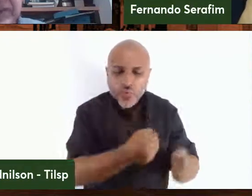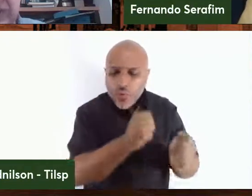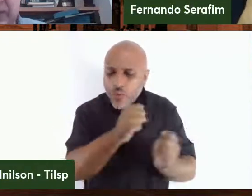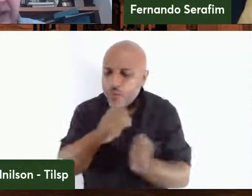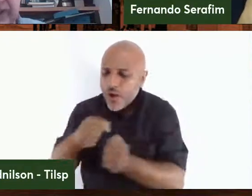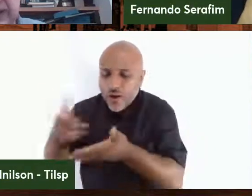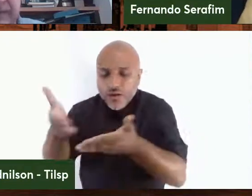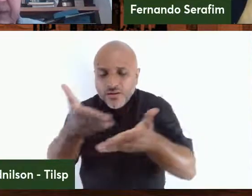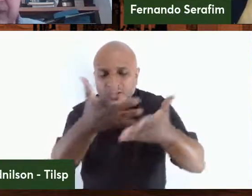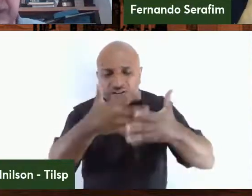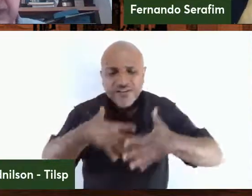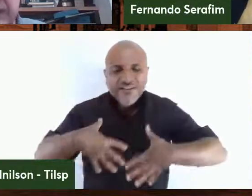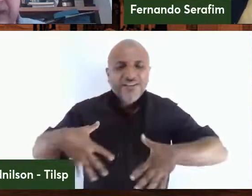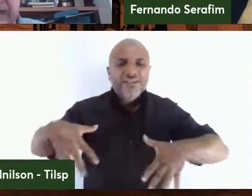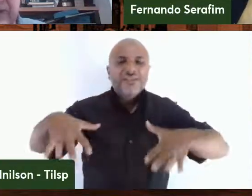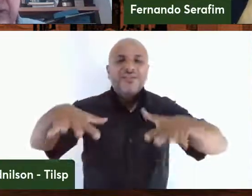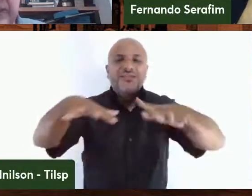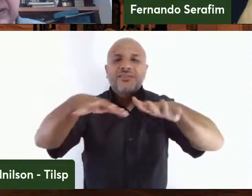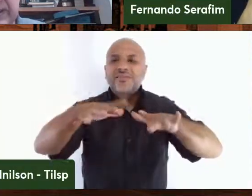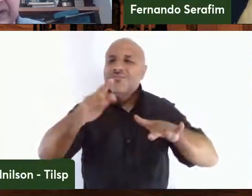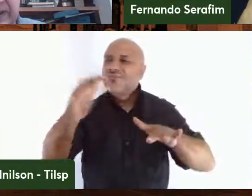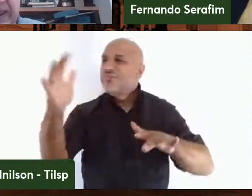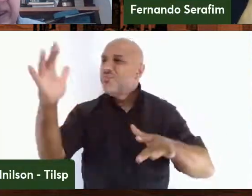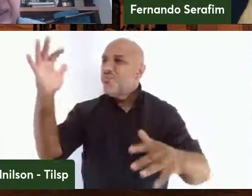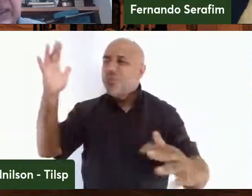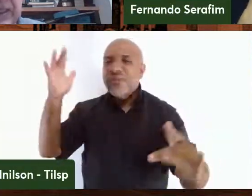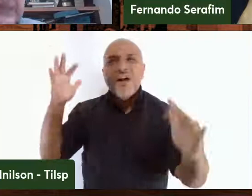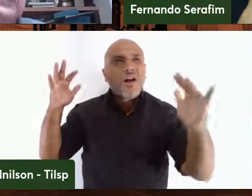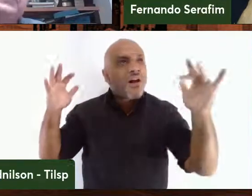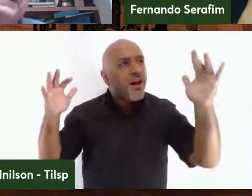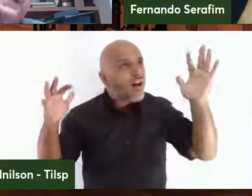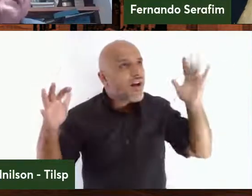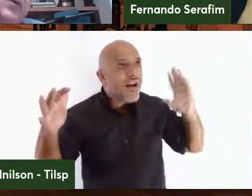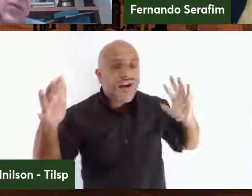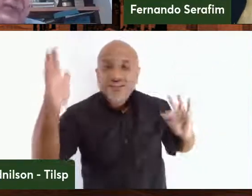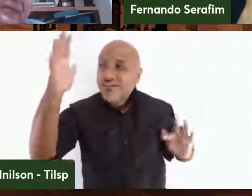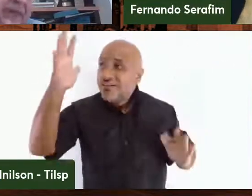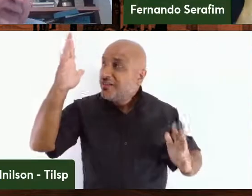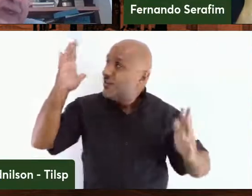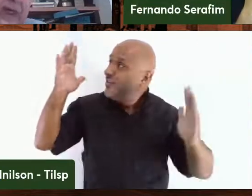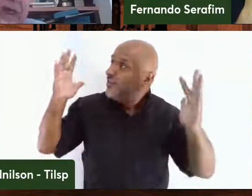uma nostalgia pelas origens. E ele diz para ela,